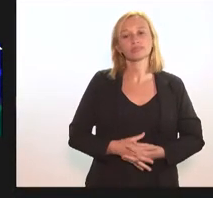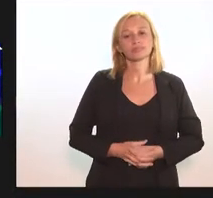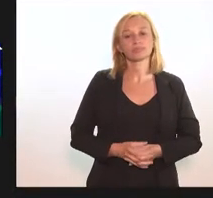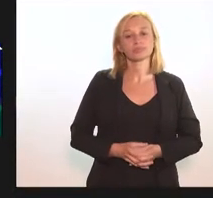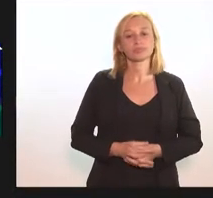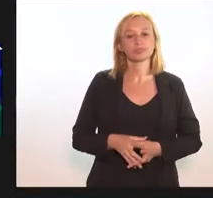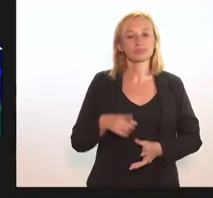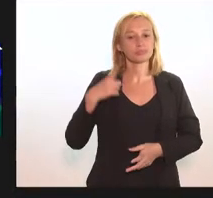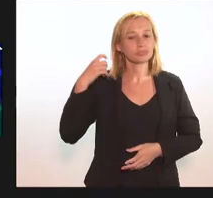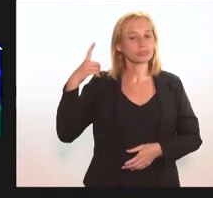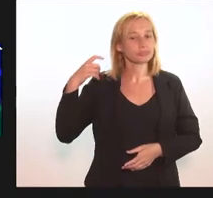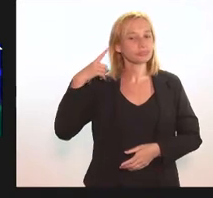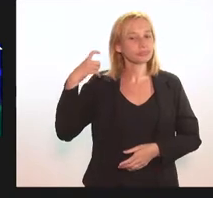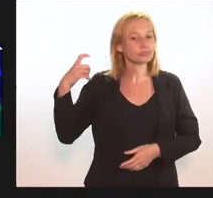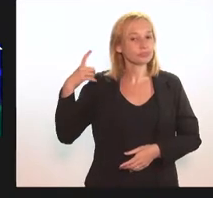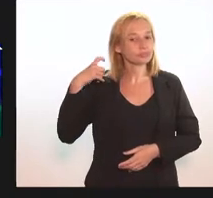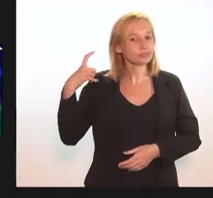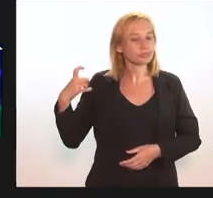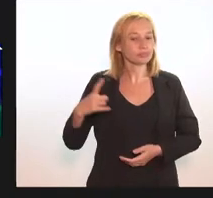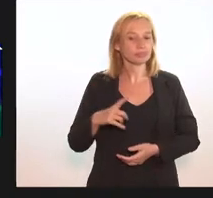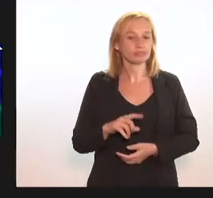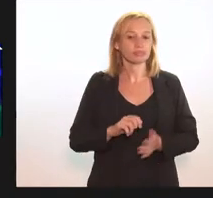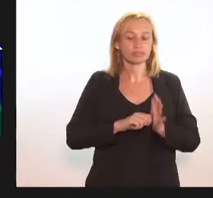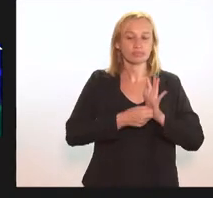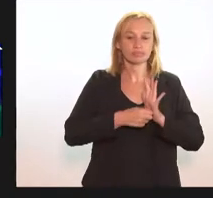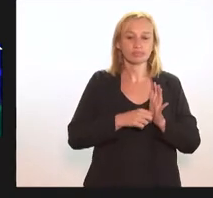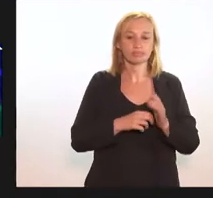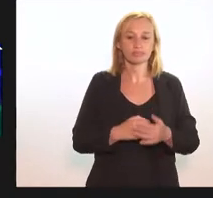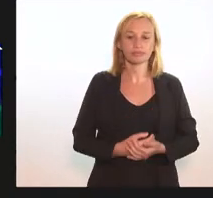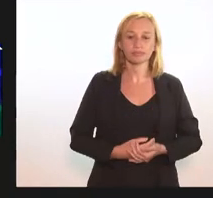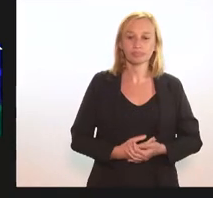Seu microfone está fechado, deputada Lucinha.